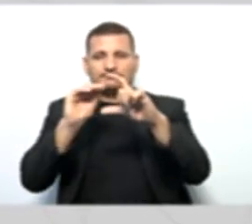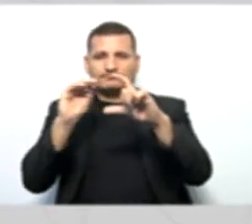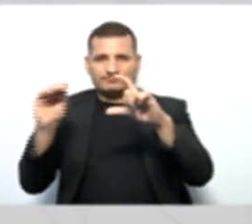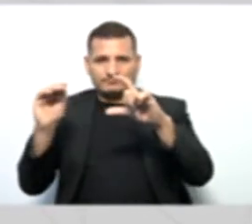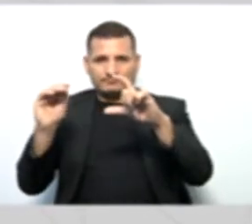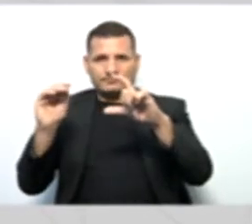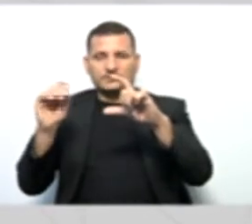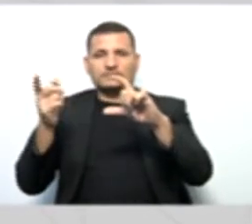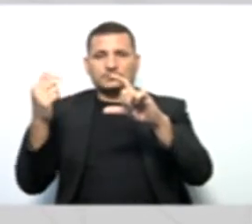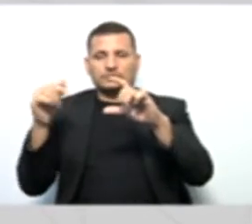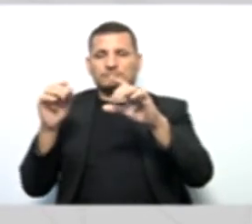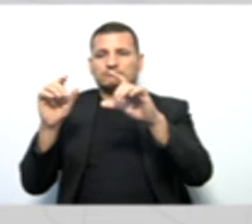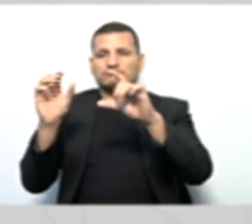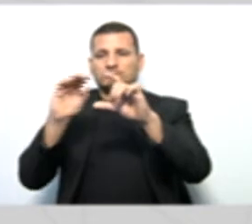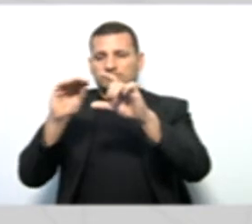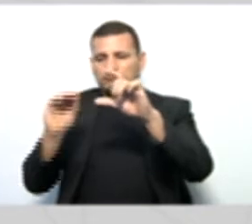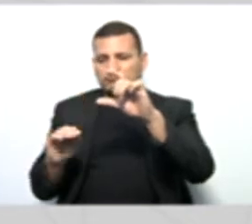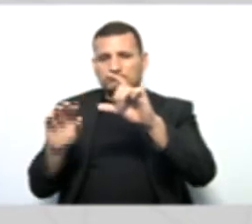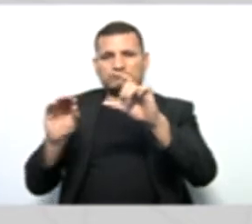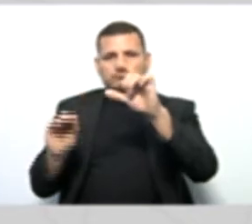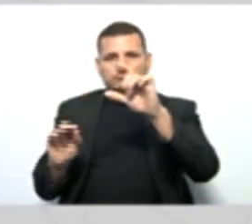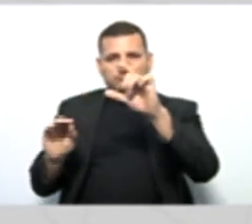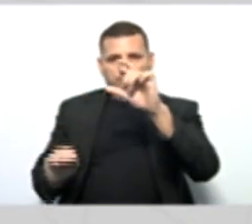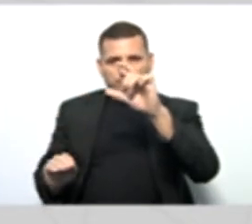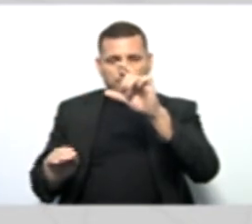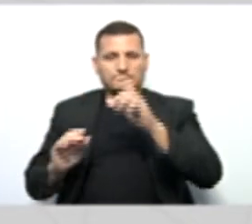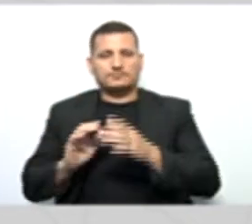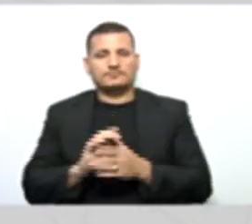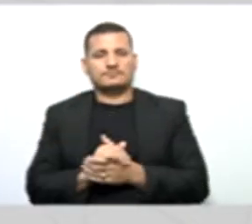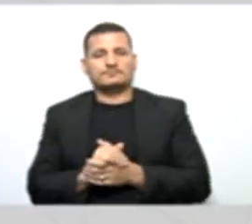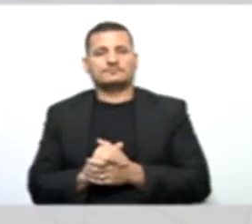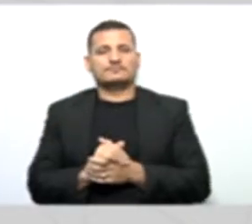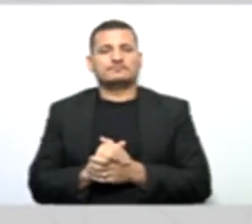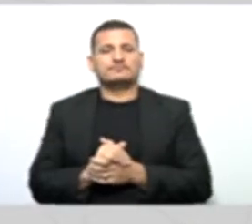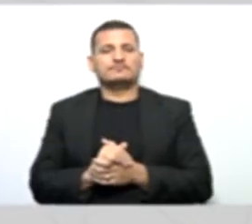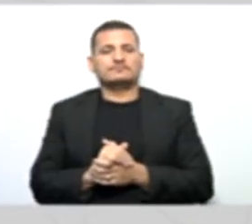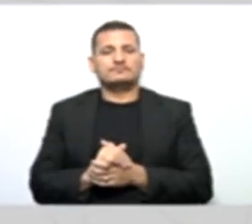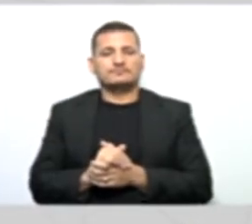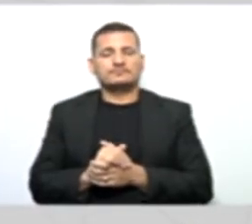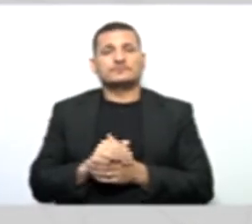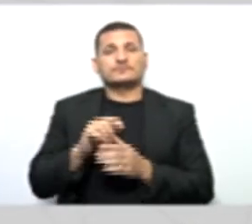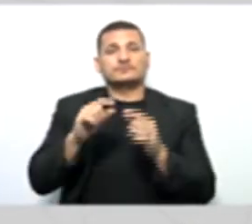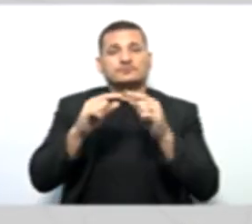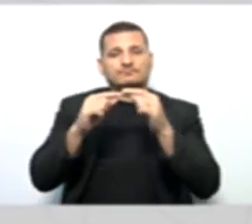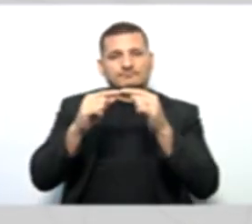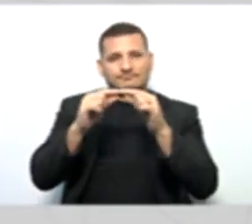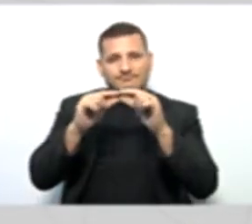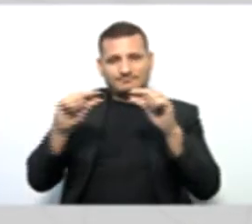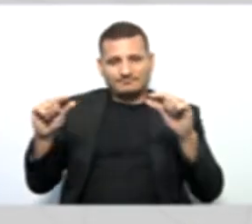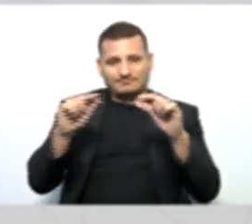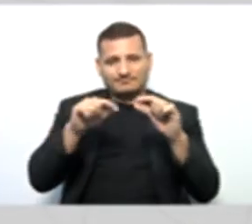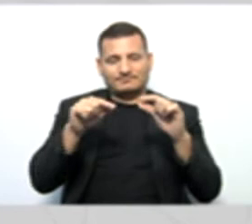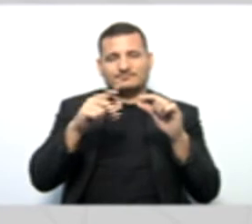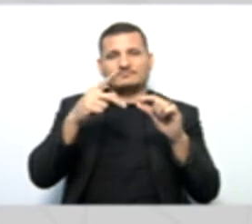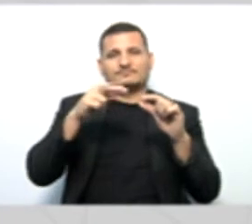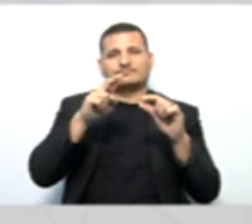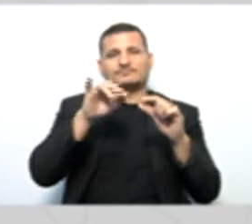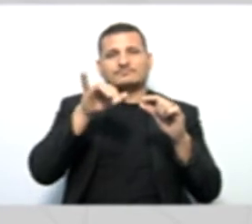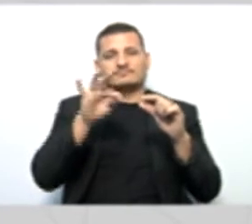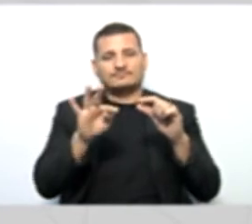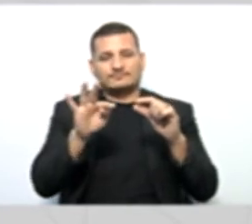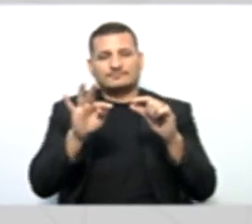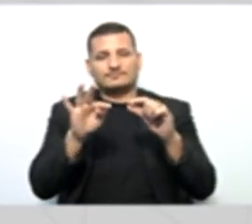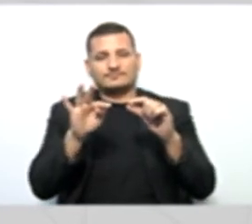dos atributos, igual nós fizemos aqui. E no final, olha aqui, ó, nós ainda colocamos uma mensagem, print,